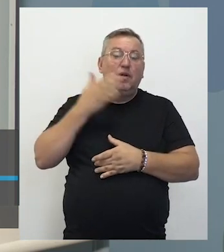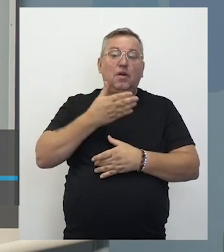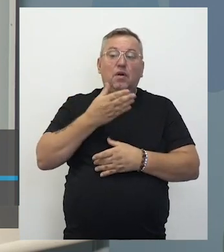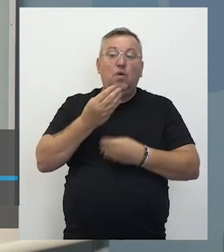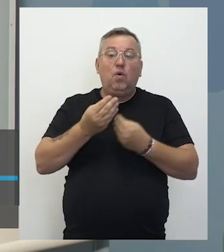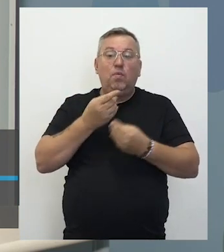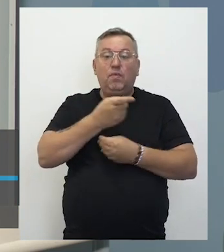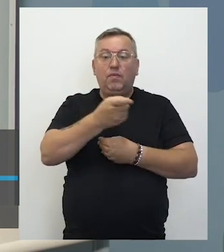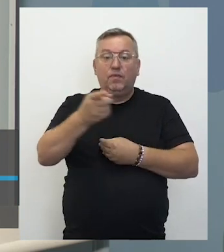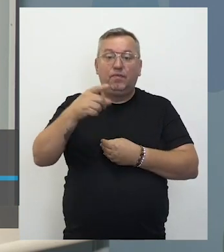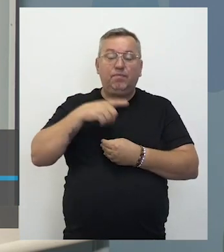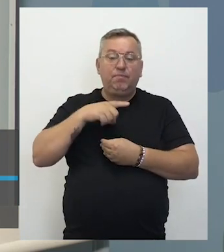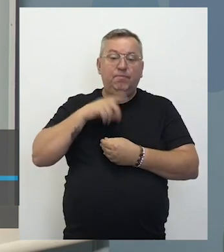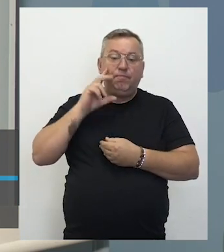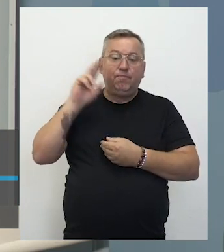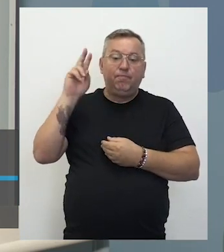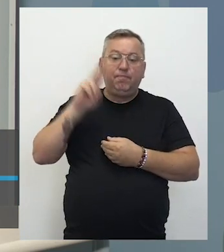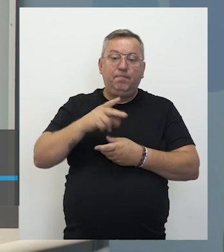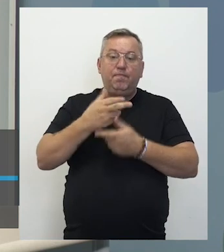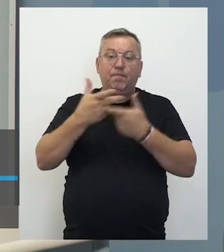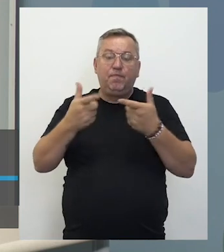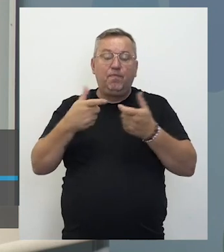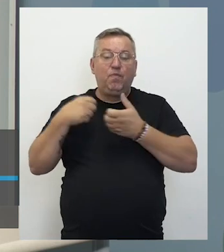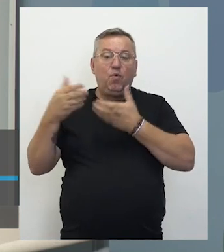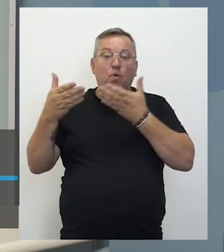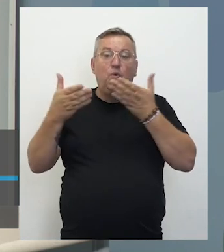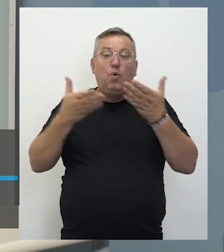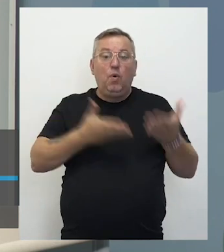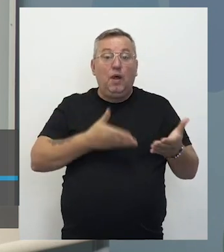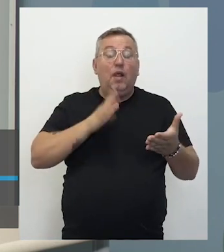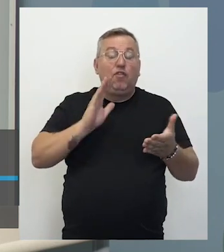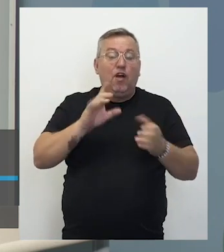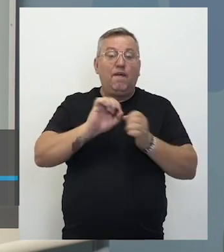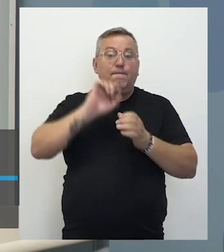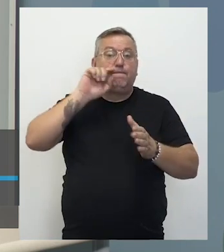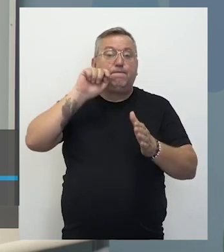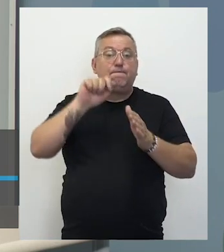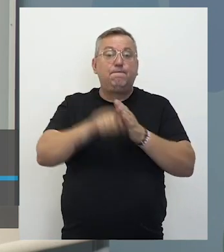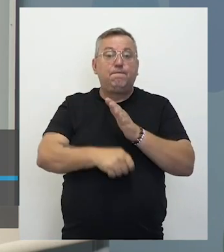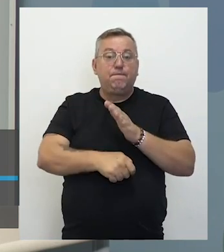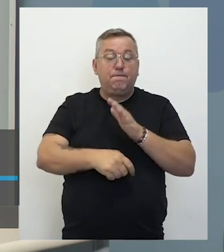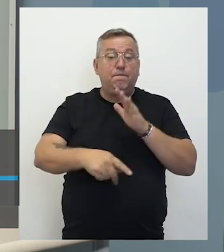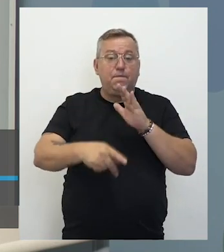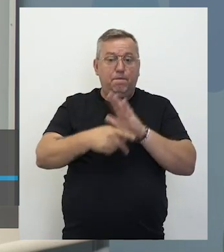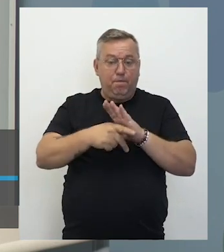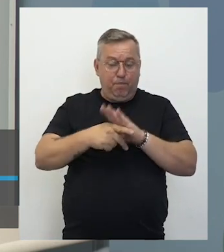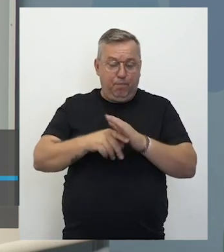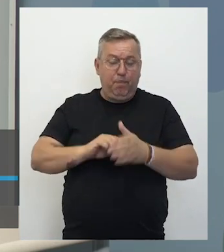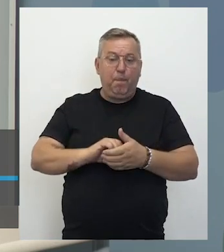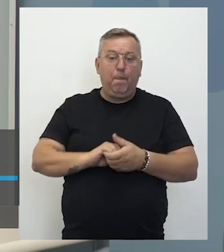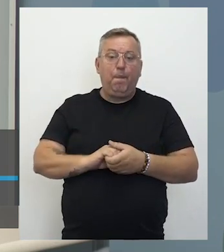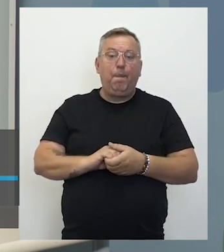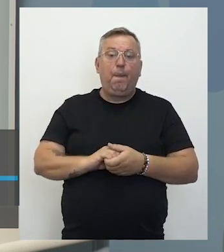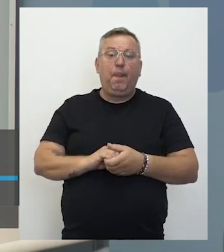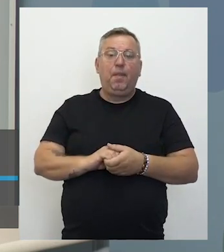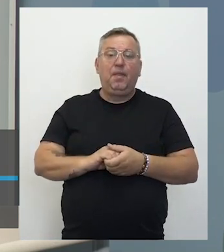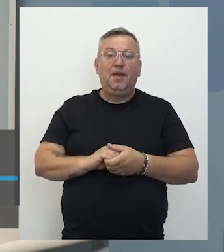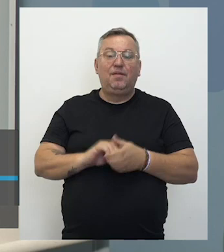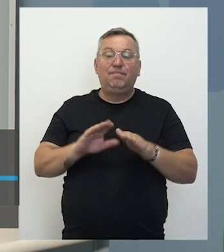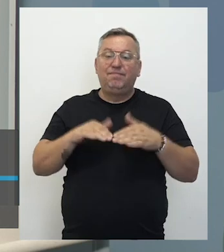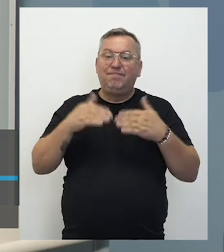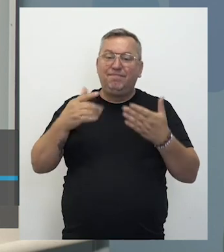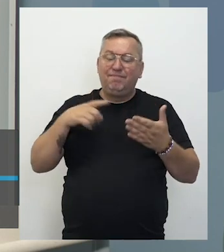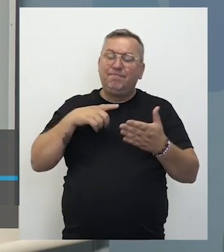você tem lidado, né, com esse convite, se já fez a sua pré-intenção de matrícula. Então, esse é um